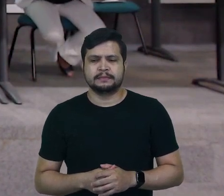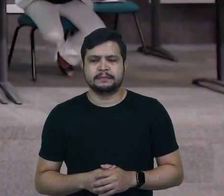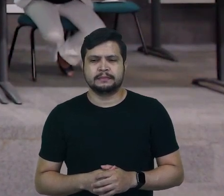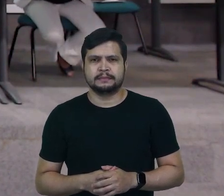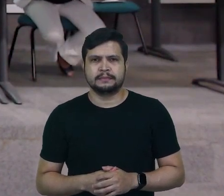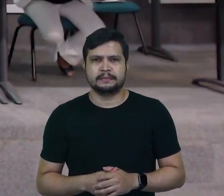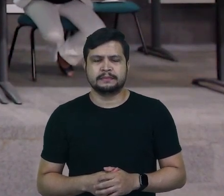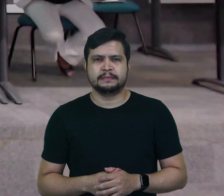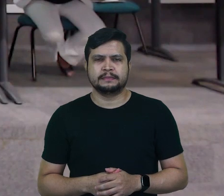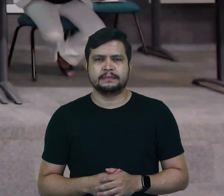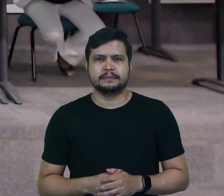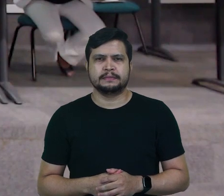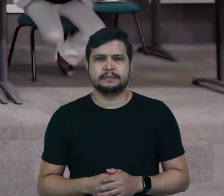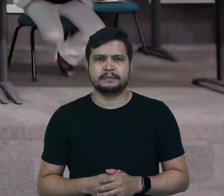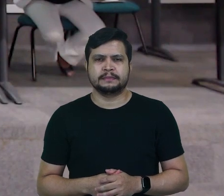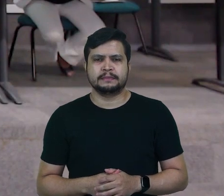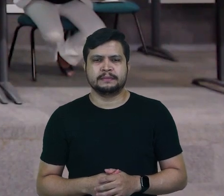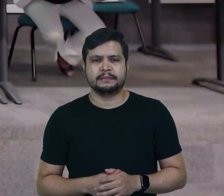comum. E